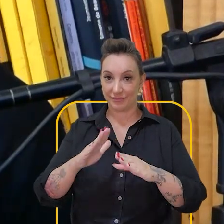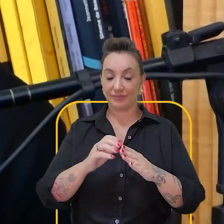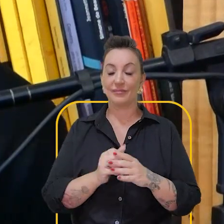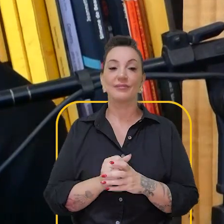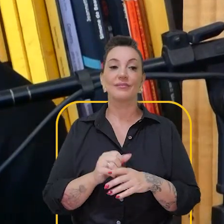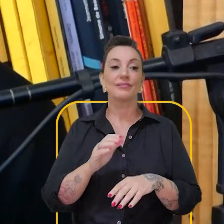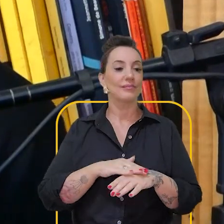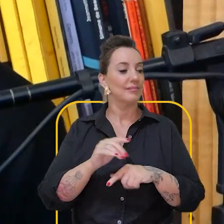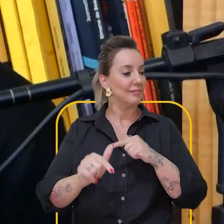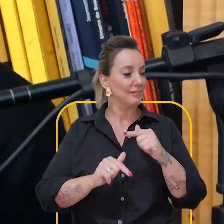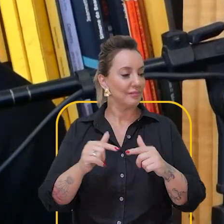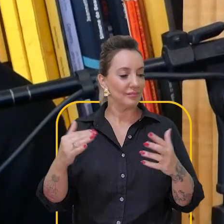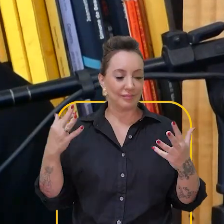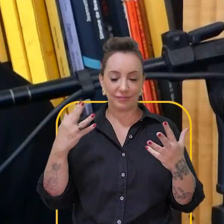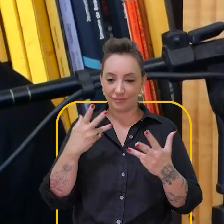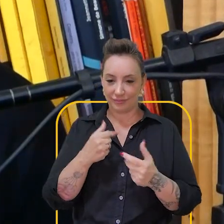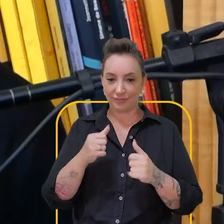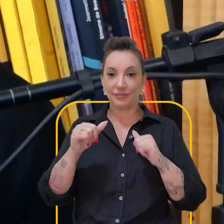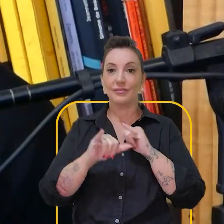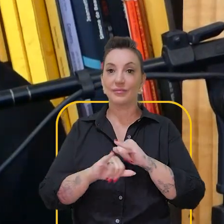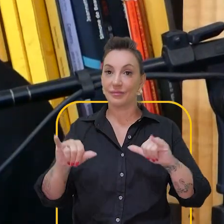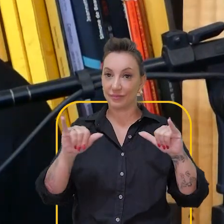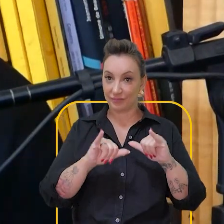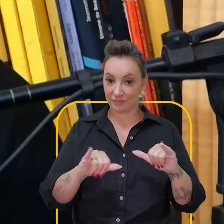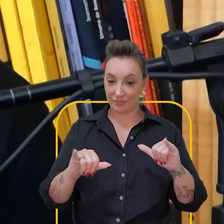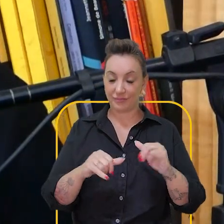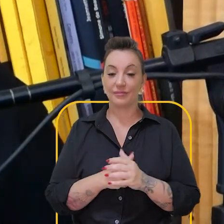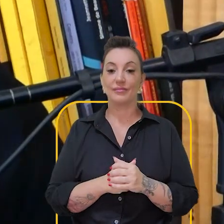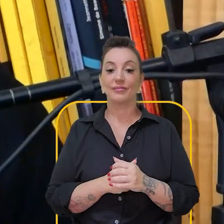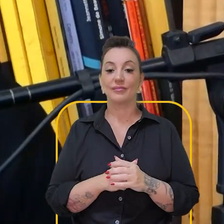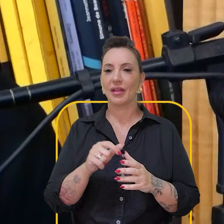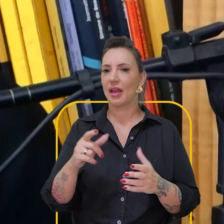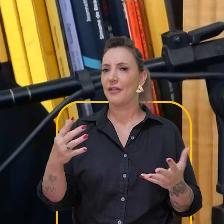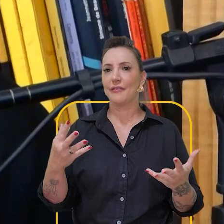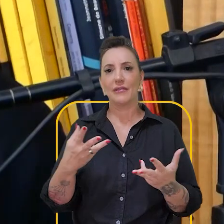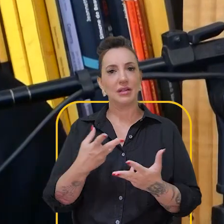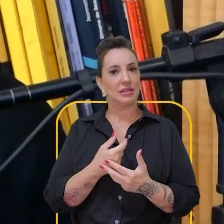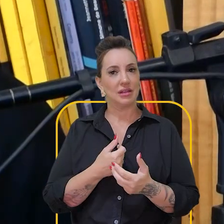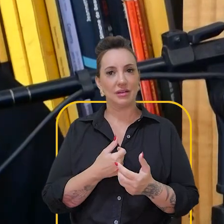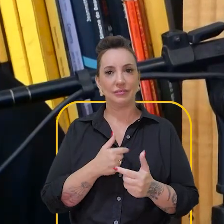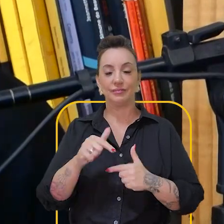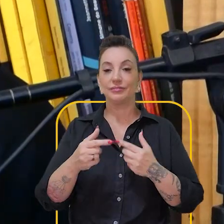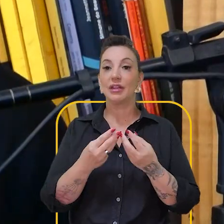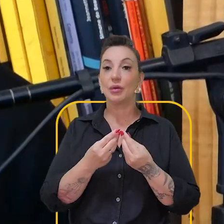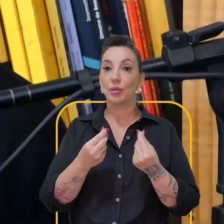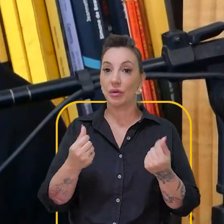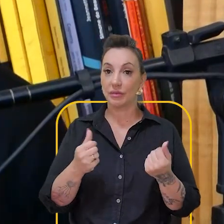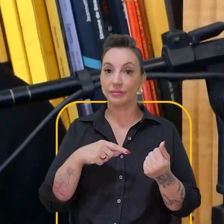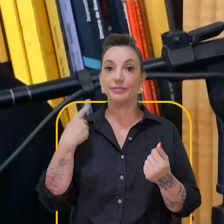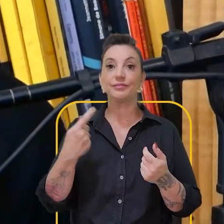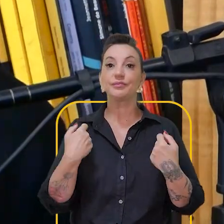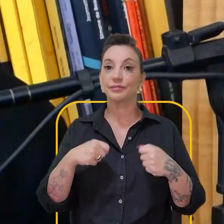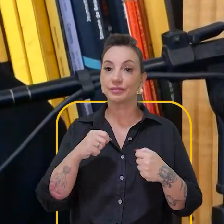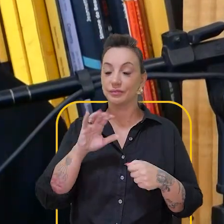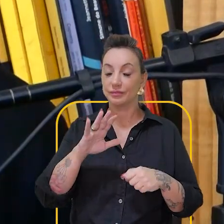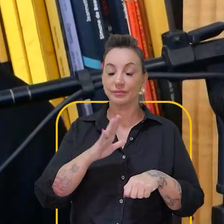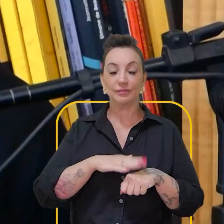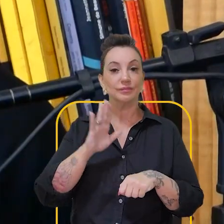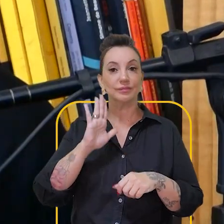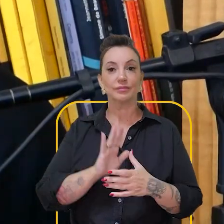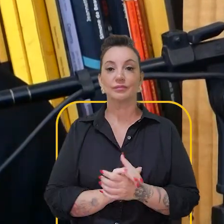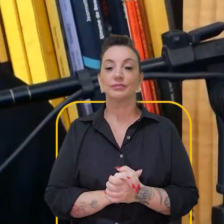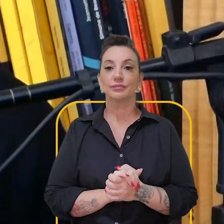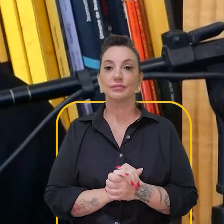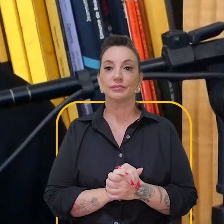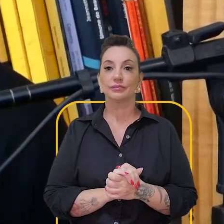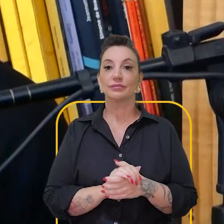faz um trabalho bonito em termos de divulgação pelas artes marciais isso é fantástico um trabalho de qualidade a gente precisa disso cada